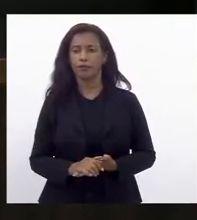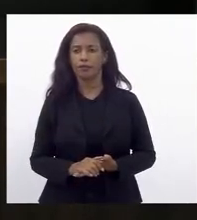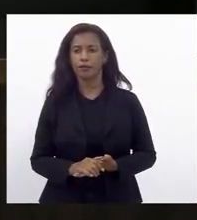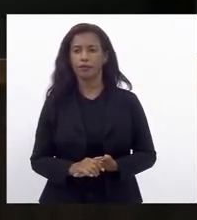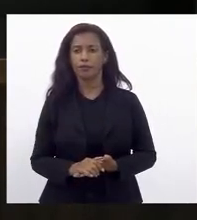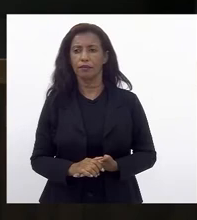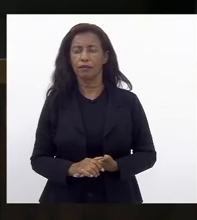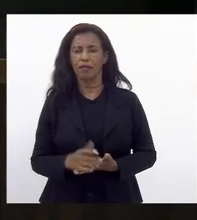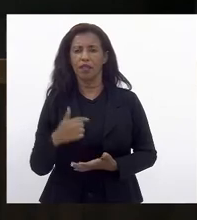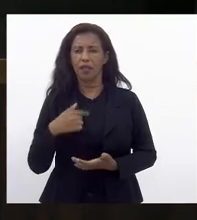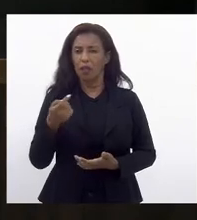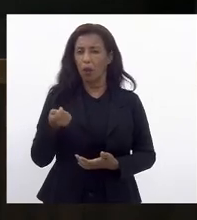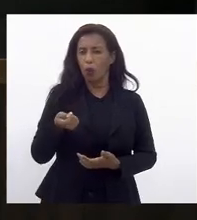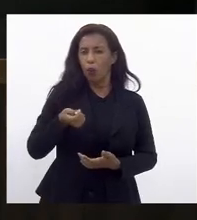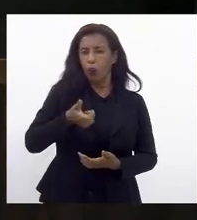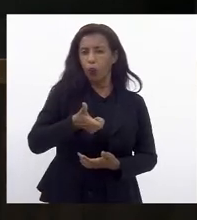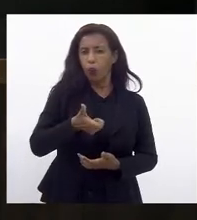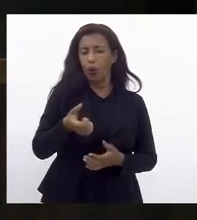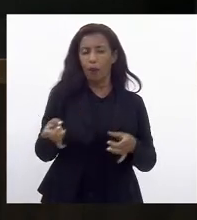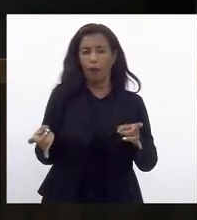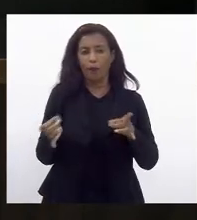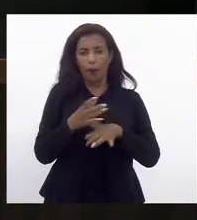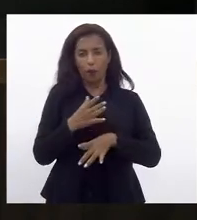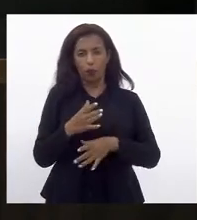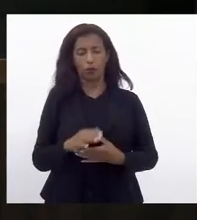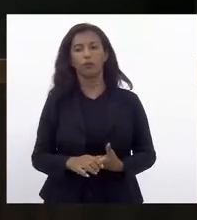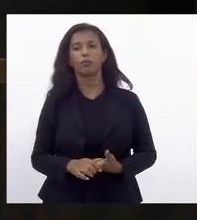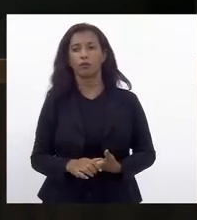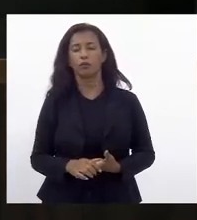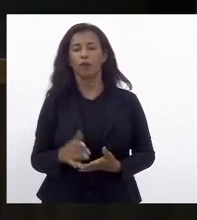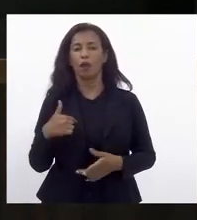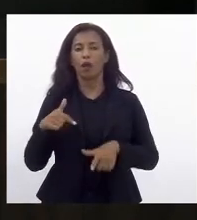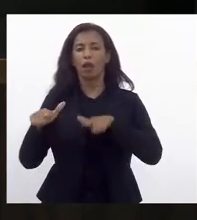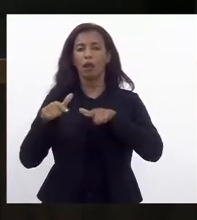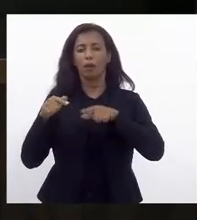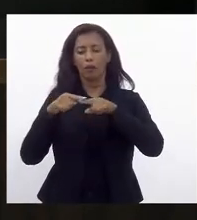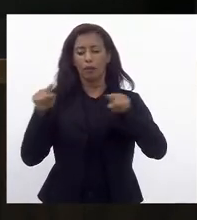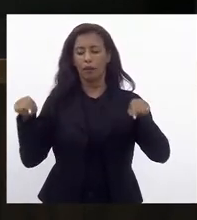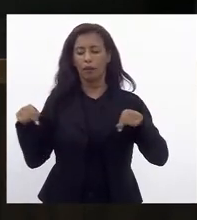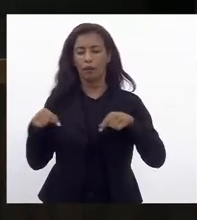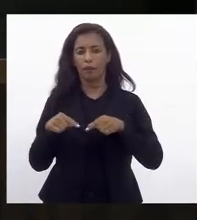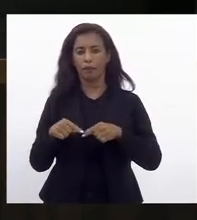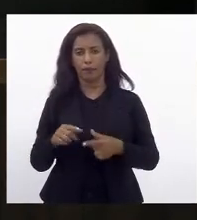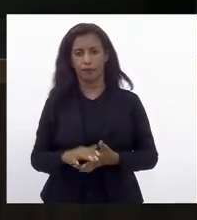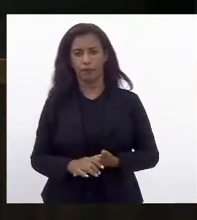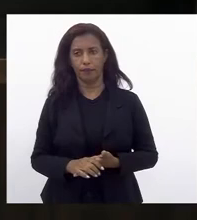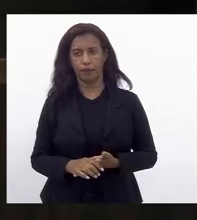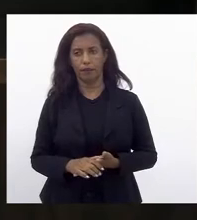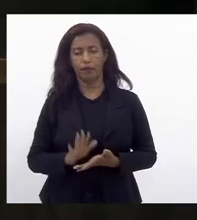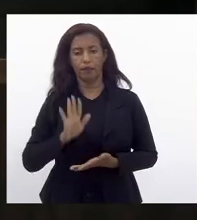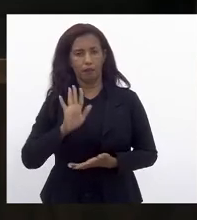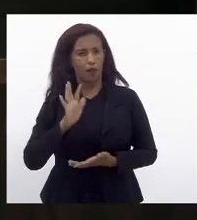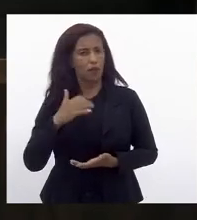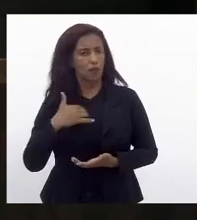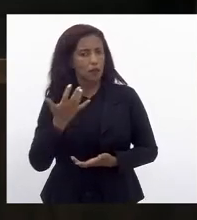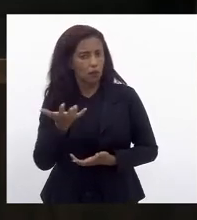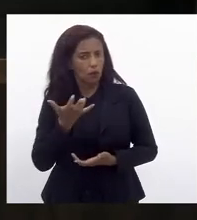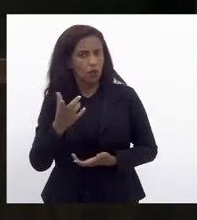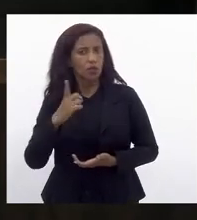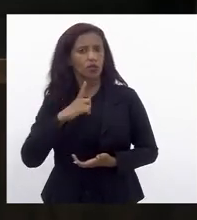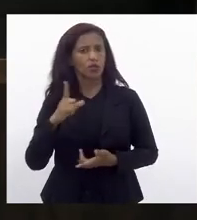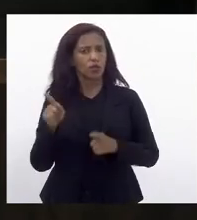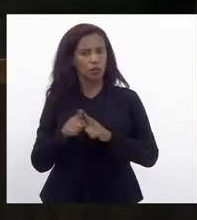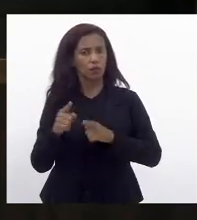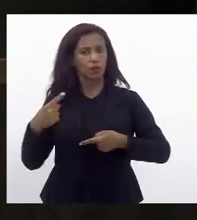está bem, quase, está pronto, bem dizer, está pronto, ela trabalha no meu gabinete. Mas eu fiz questão de ter também